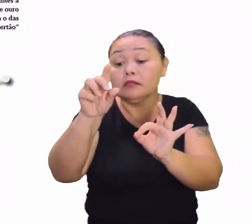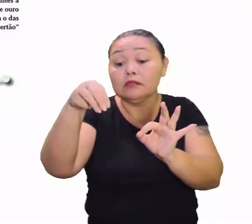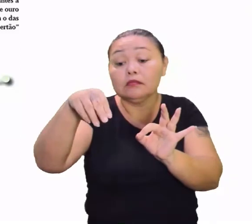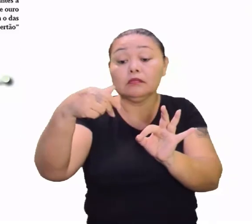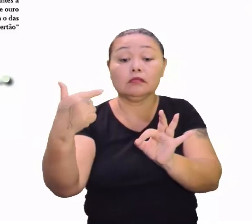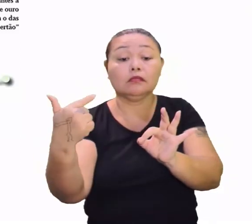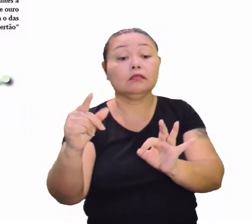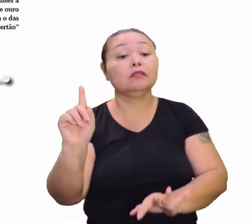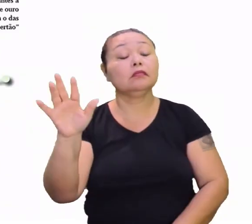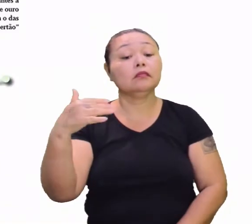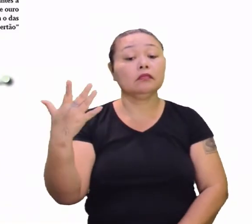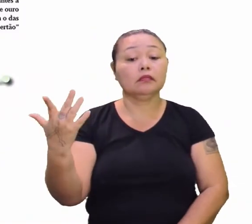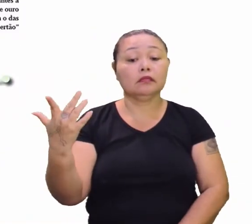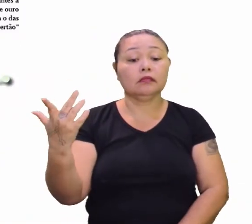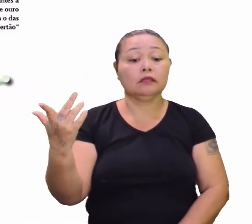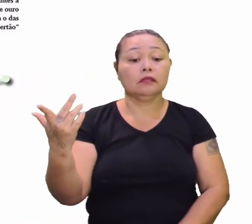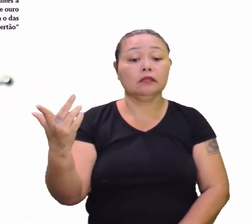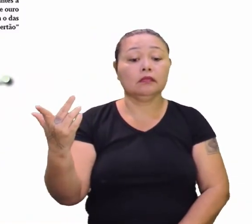quadrado.